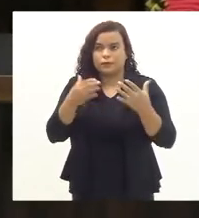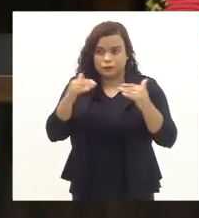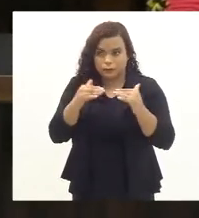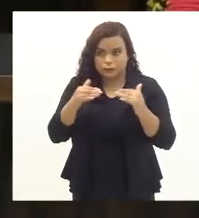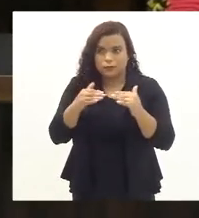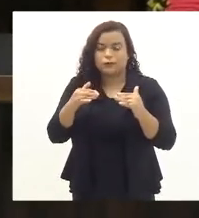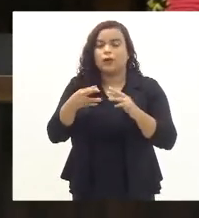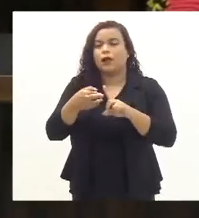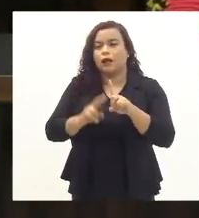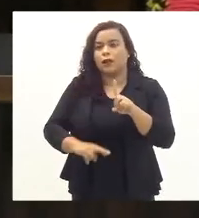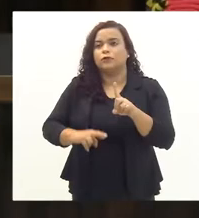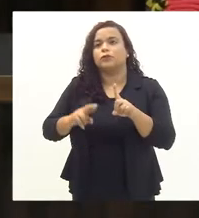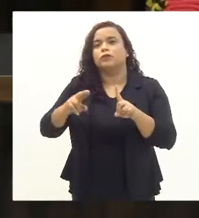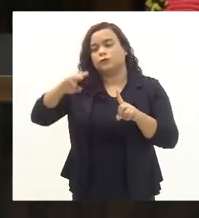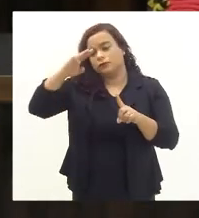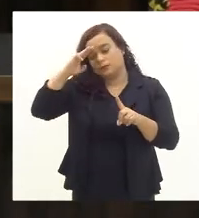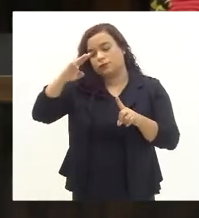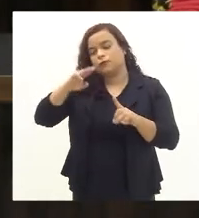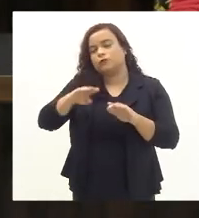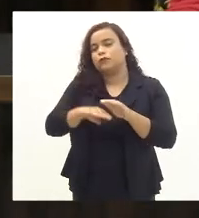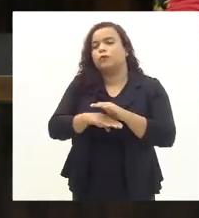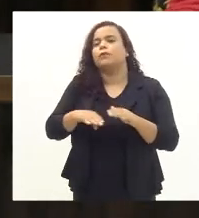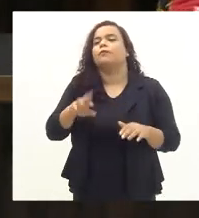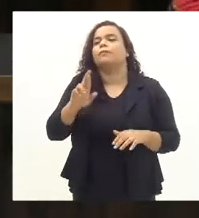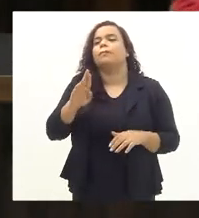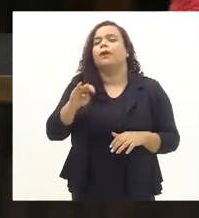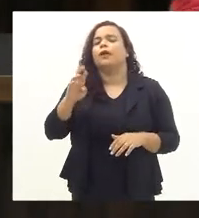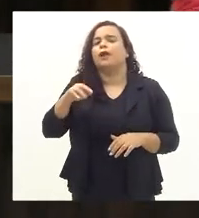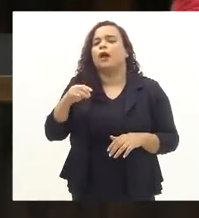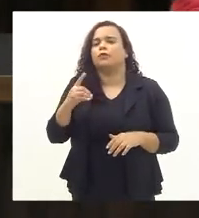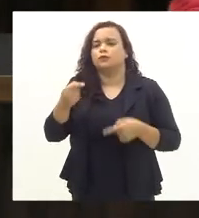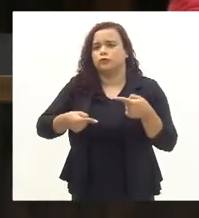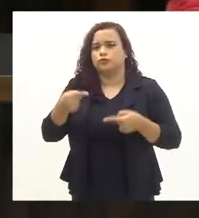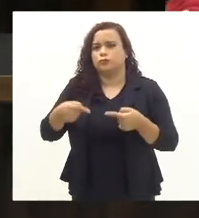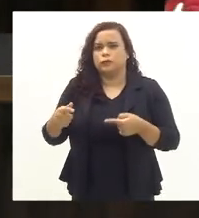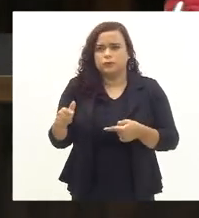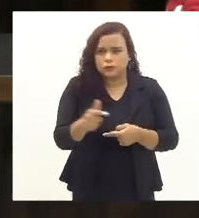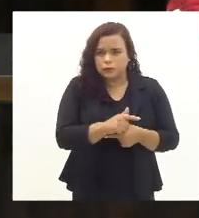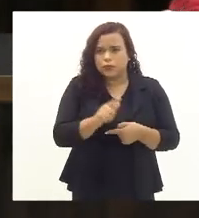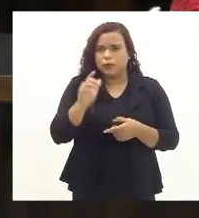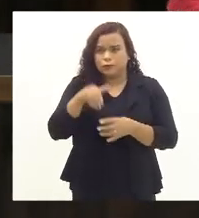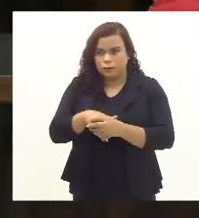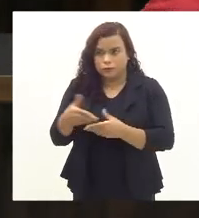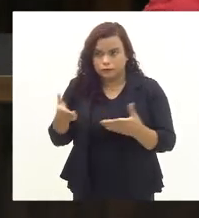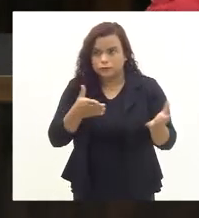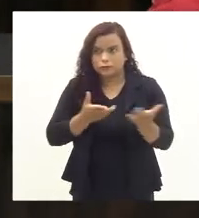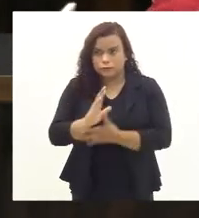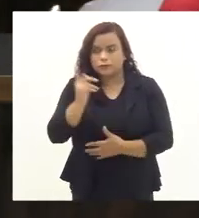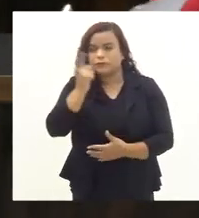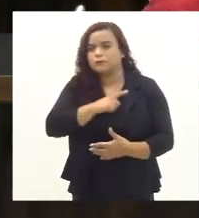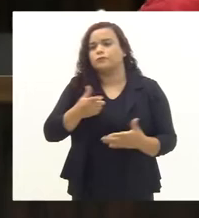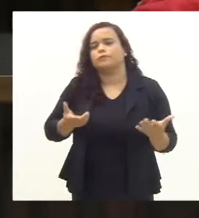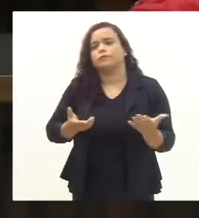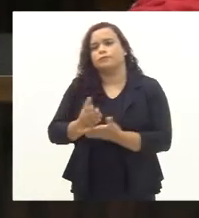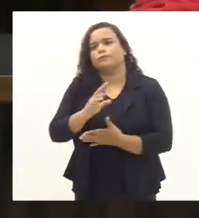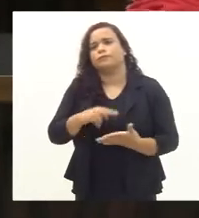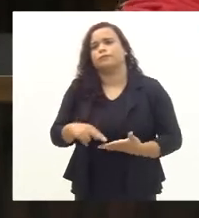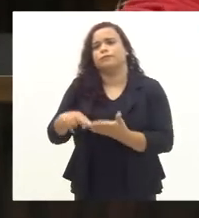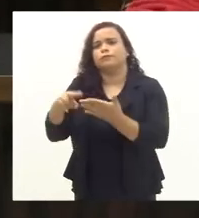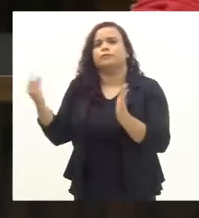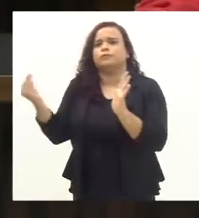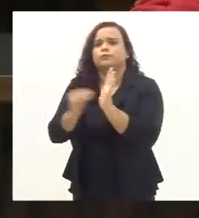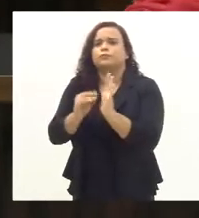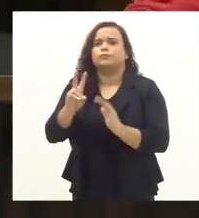discussão não havendo Quem Queira discutir encerrada a discussão e votação senhor que aprovam permaneçam Como estão aprovado vai a